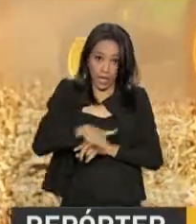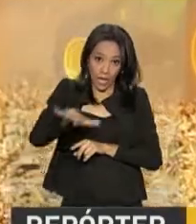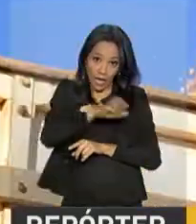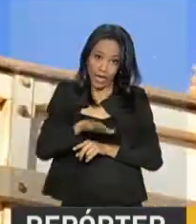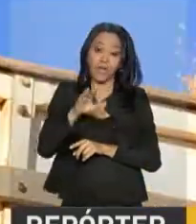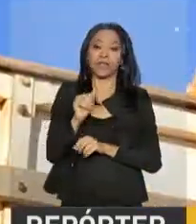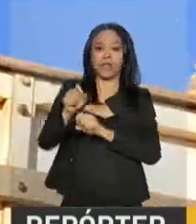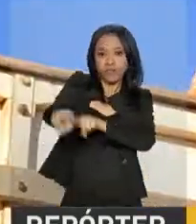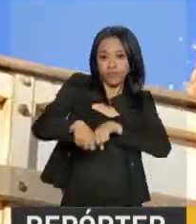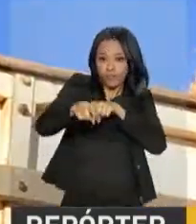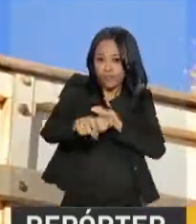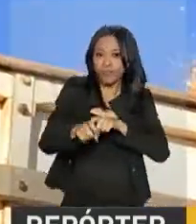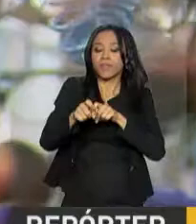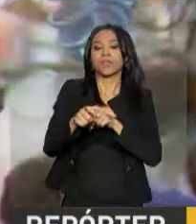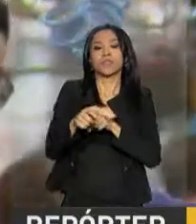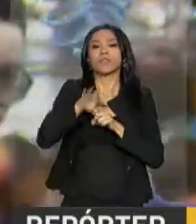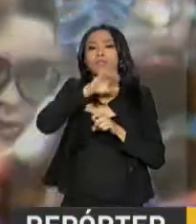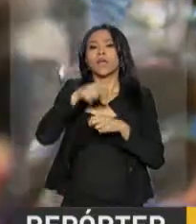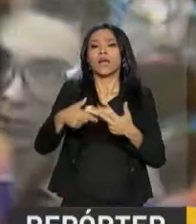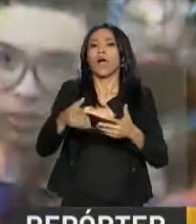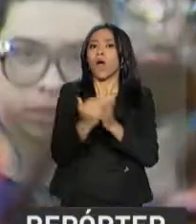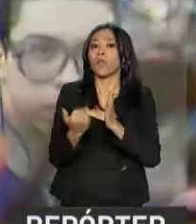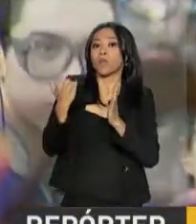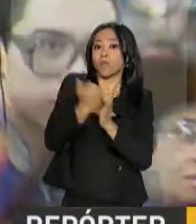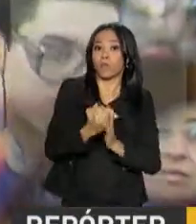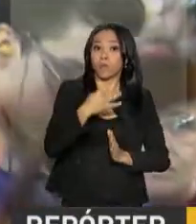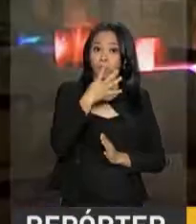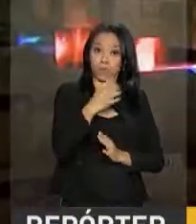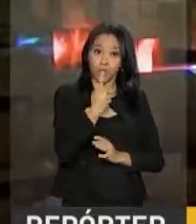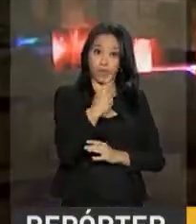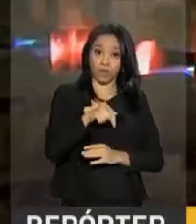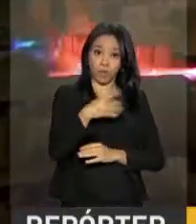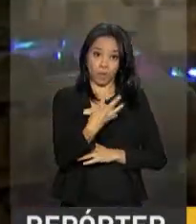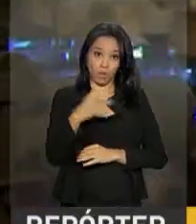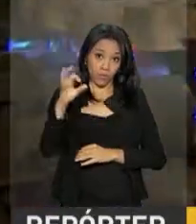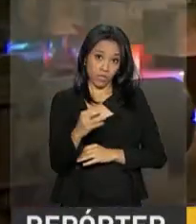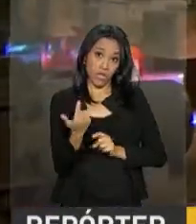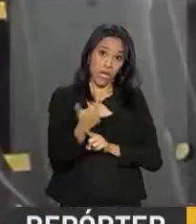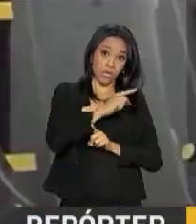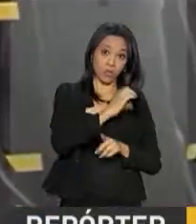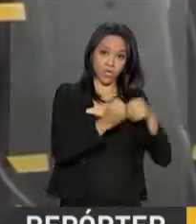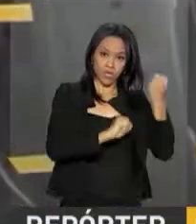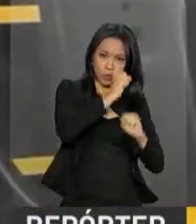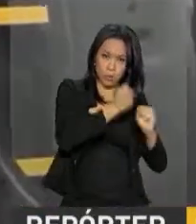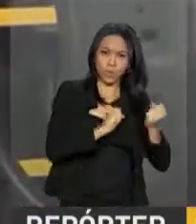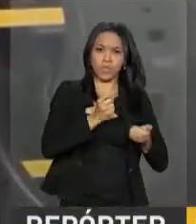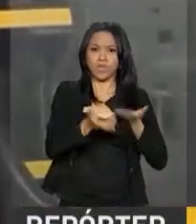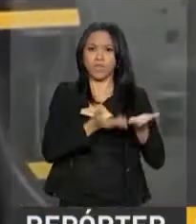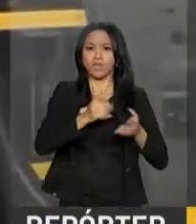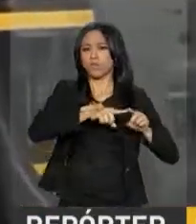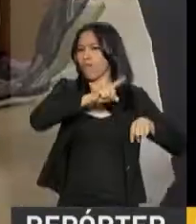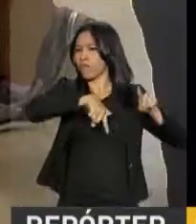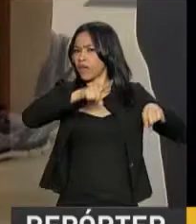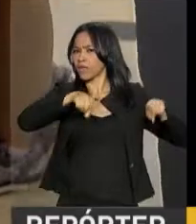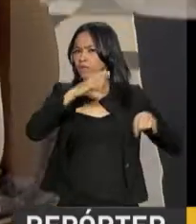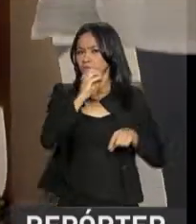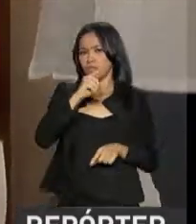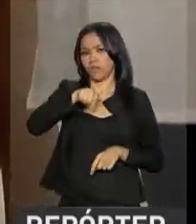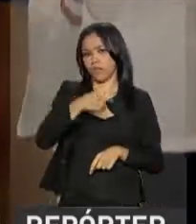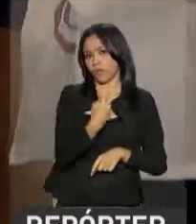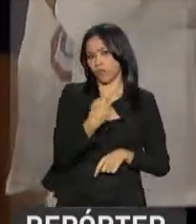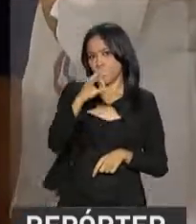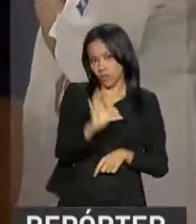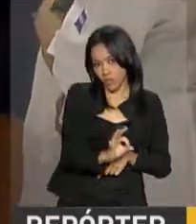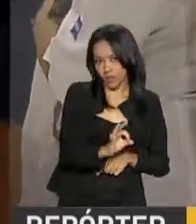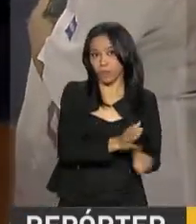1,4 por cento enquanto a indústria e serviços mostraram variação positiva de 0,1 por cento do lado da demanda